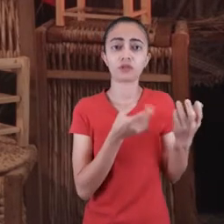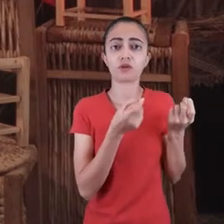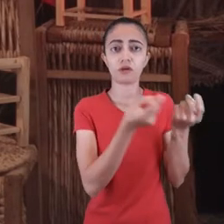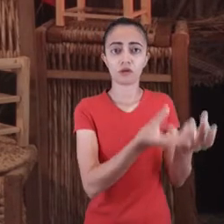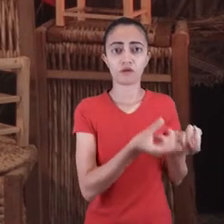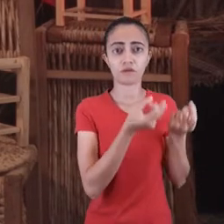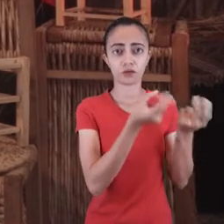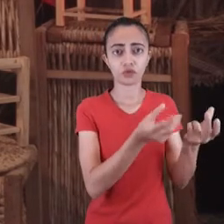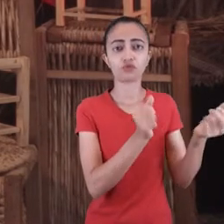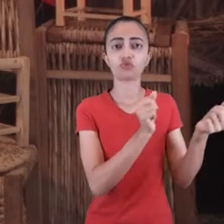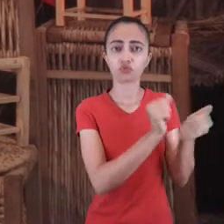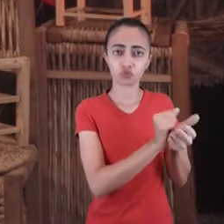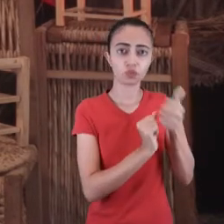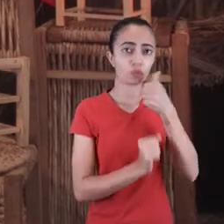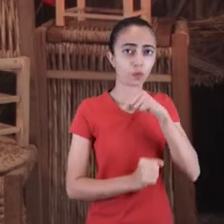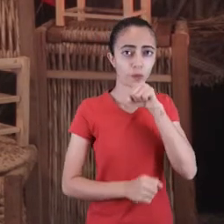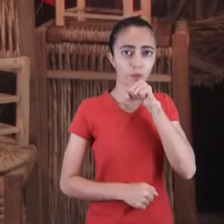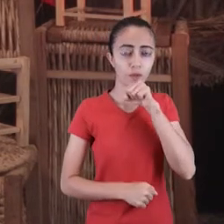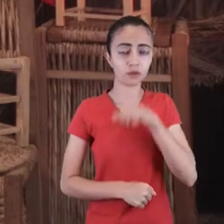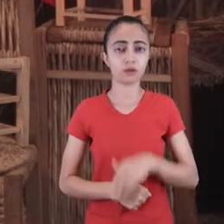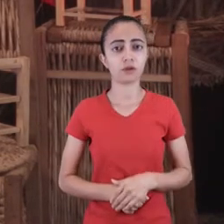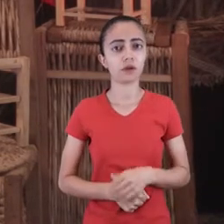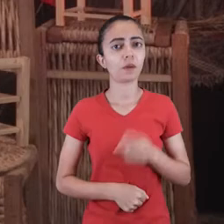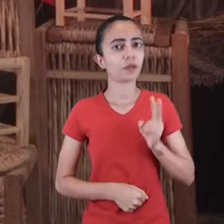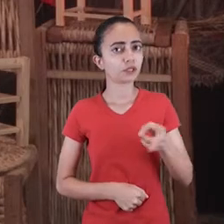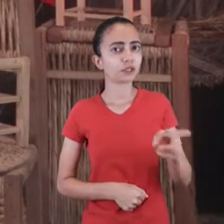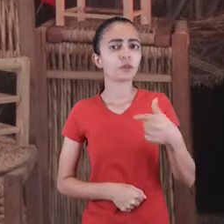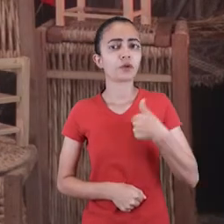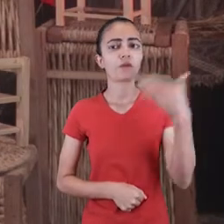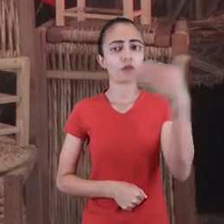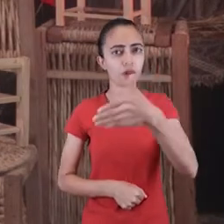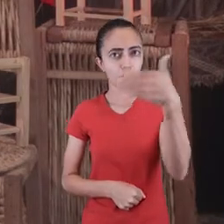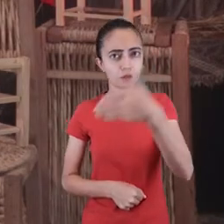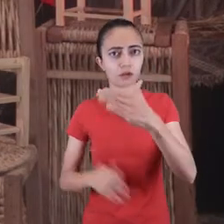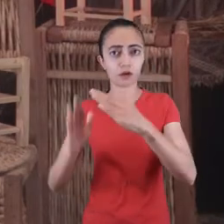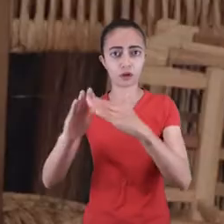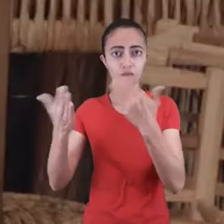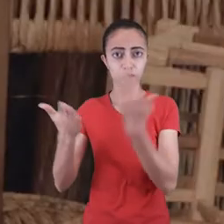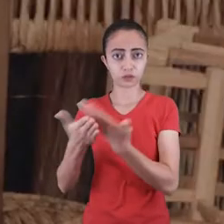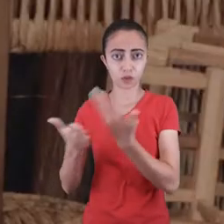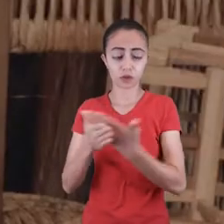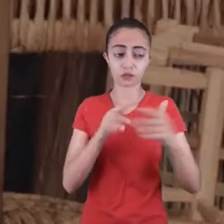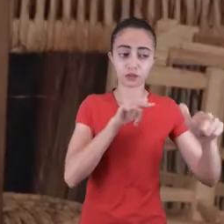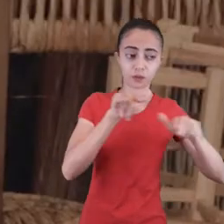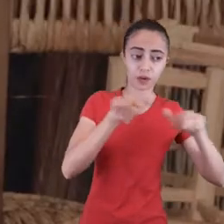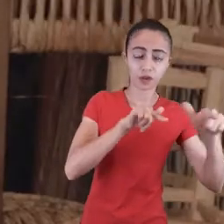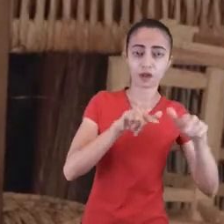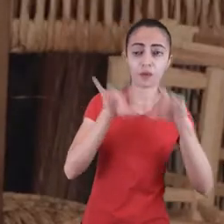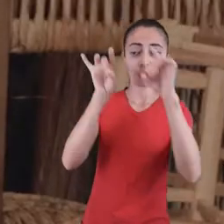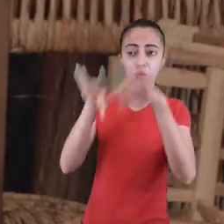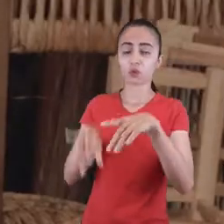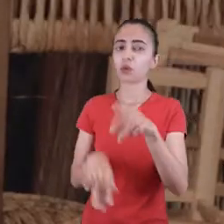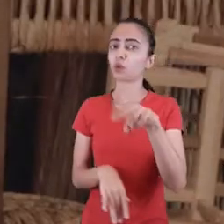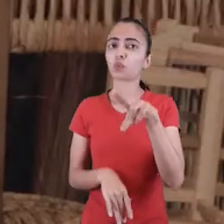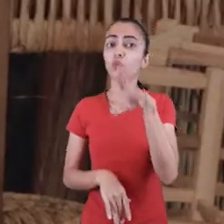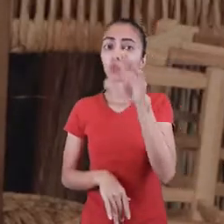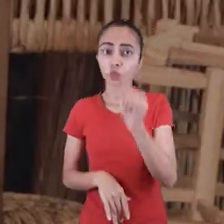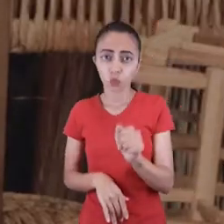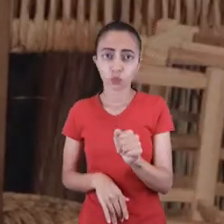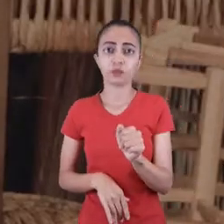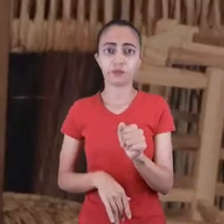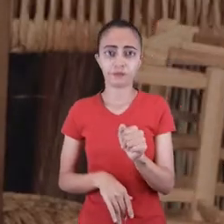comecei a vender com ela lá na feira. Mas sempre eu ia para o colégio. Trabalhava e nunca deixava